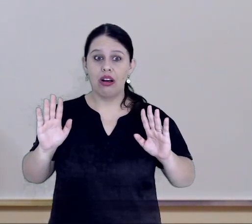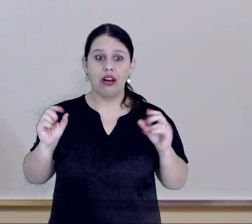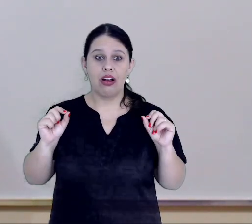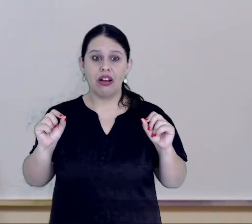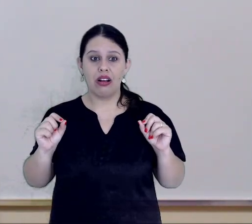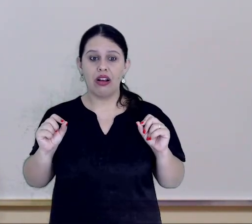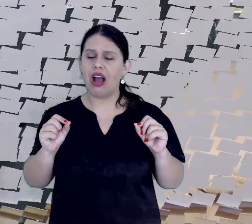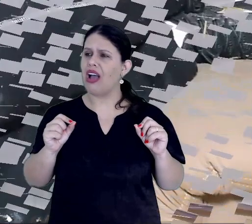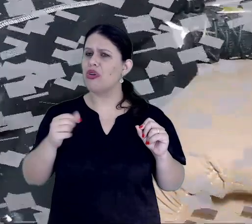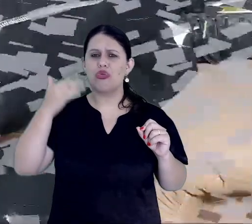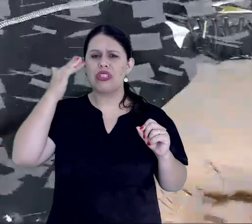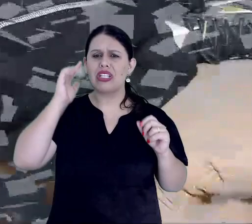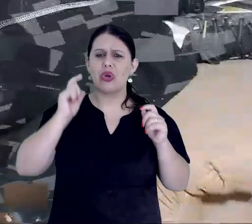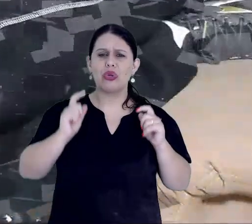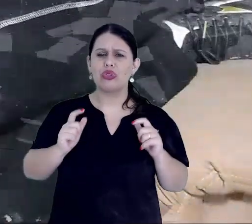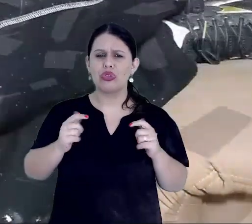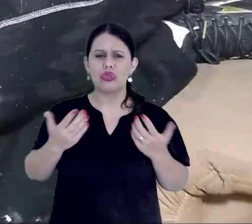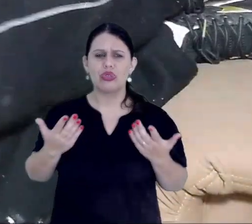Deixei você contente?